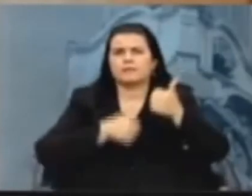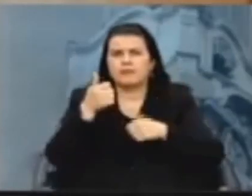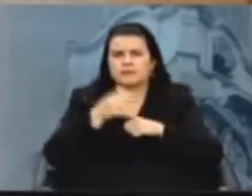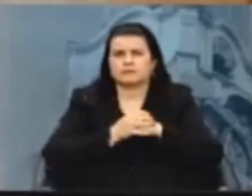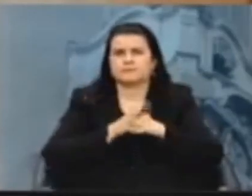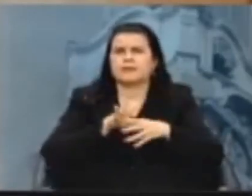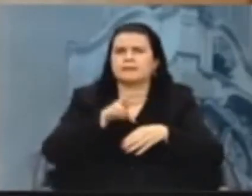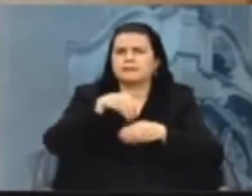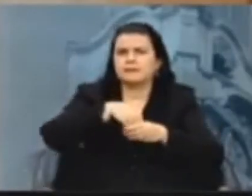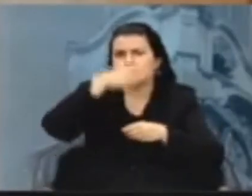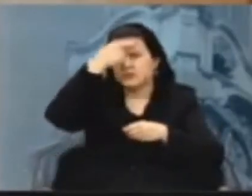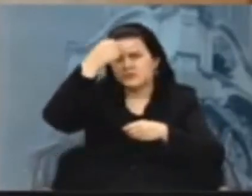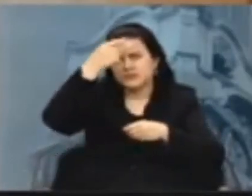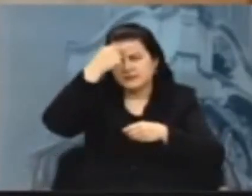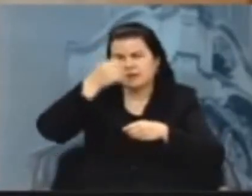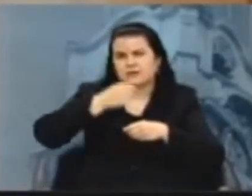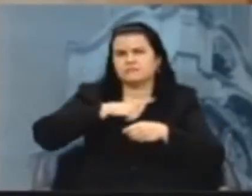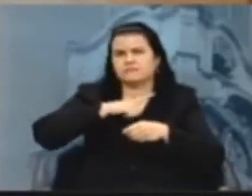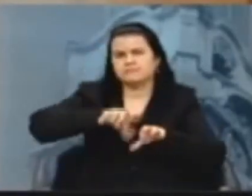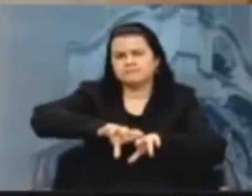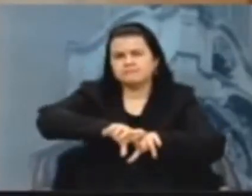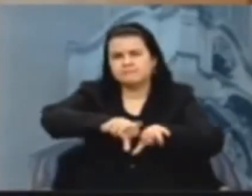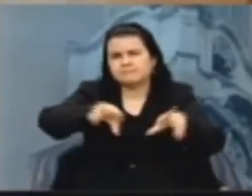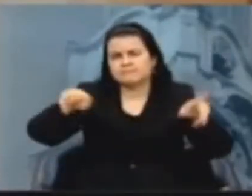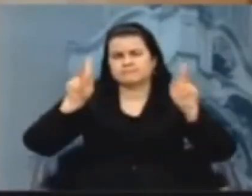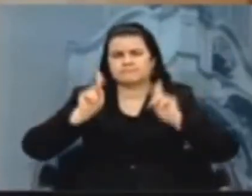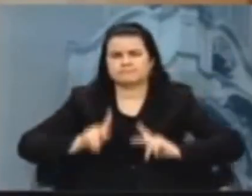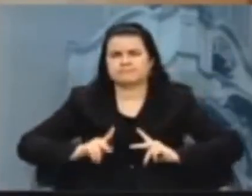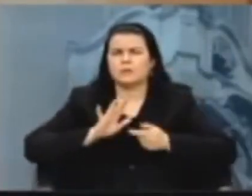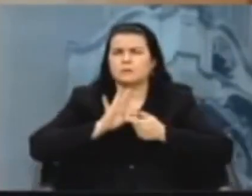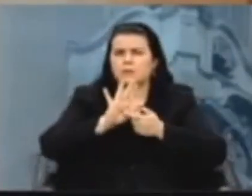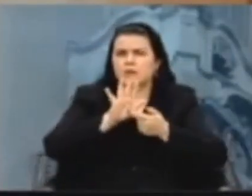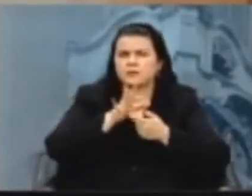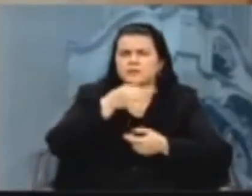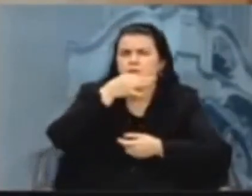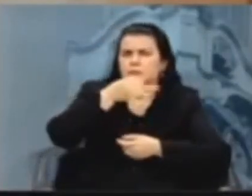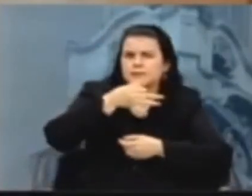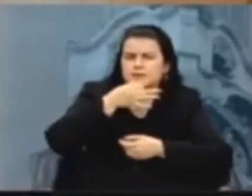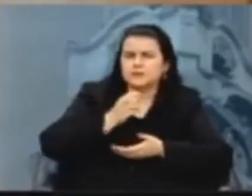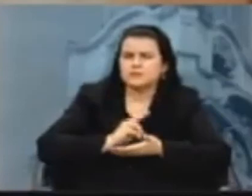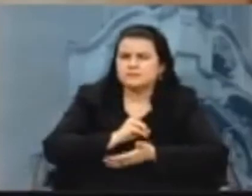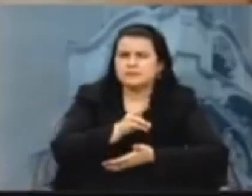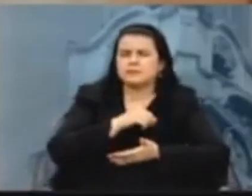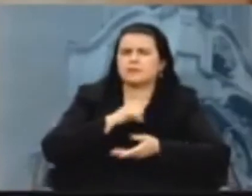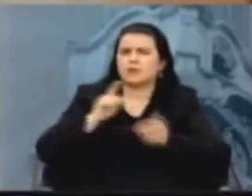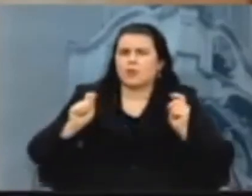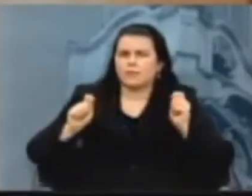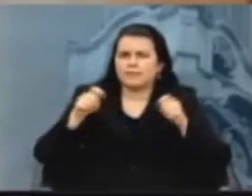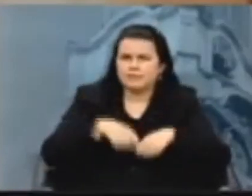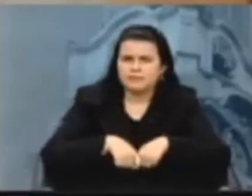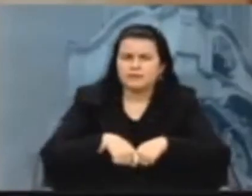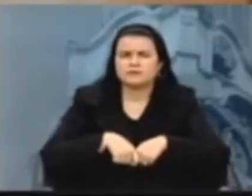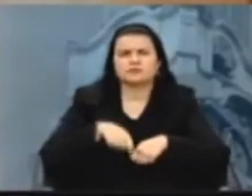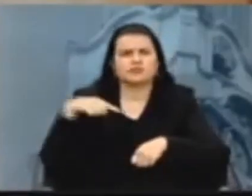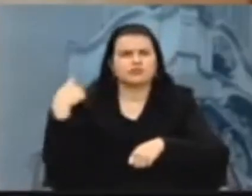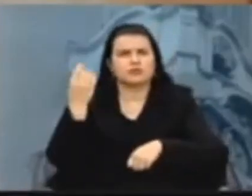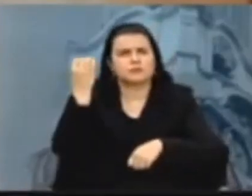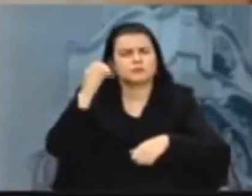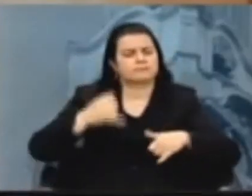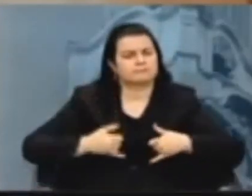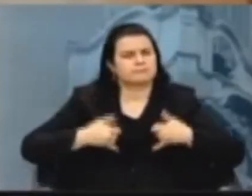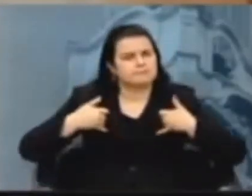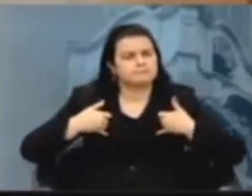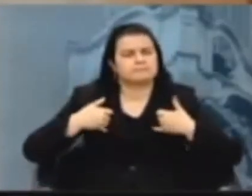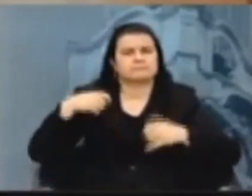numa universidade plural, crítica, competente, que tem orgulhado Porto Alegre, o Rio Grande